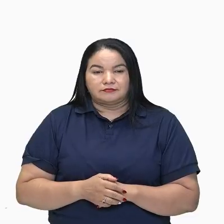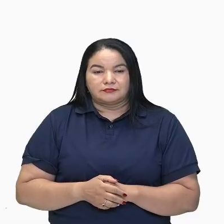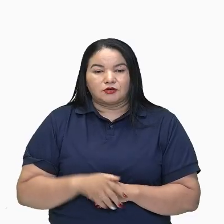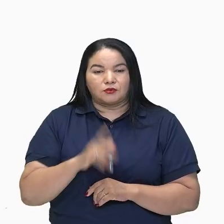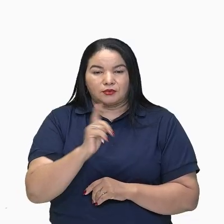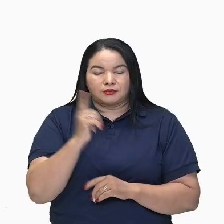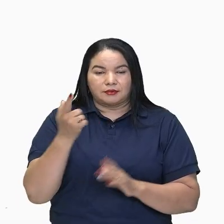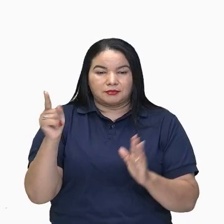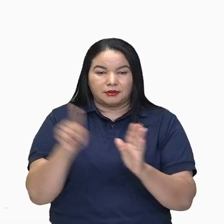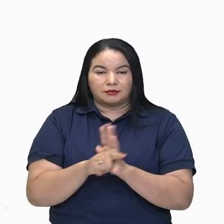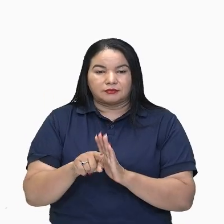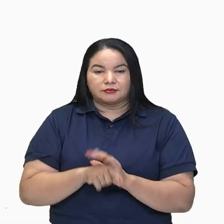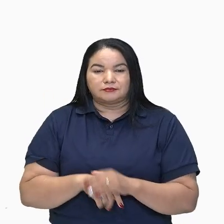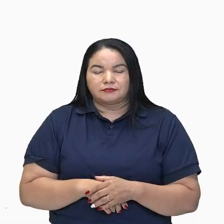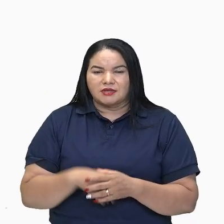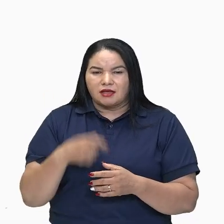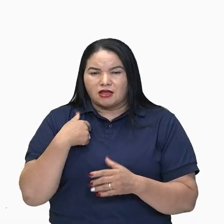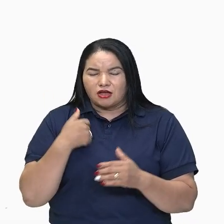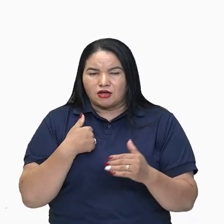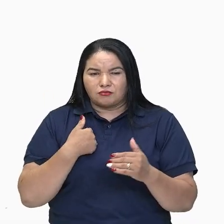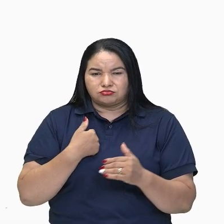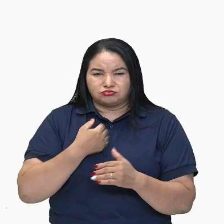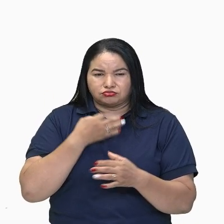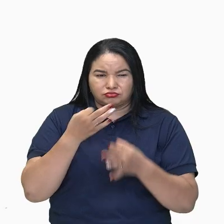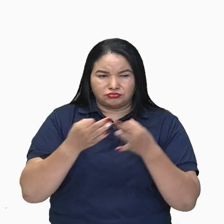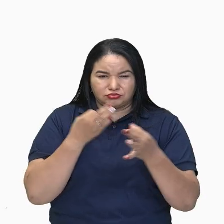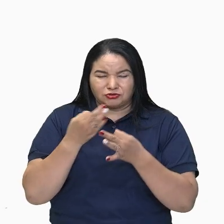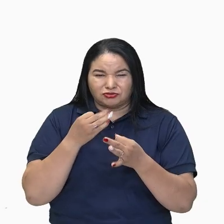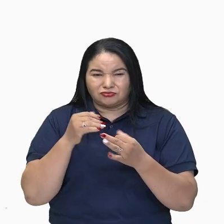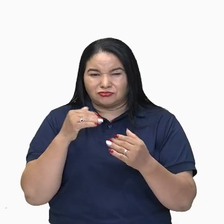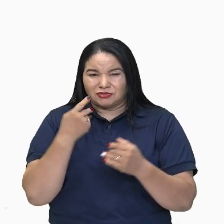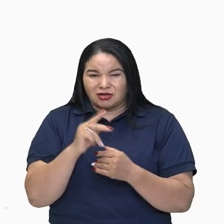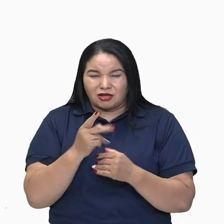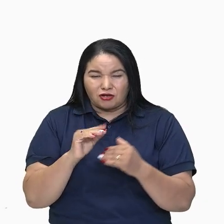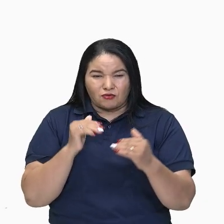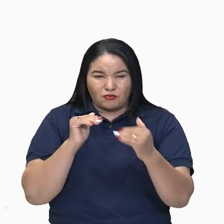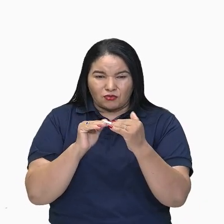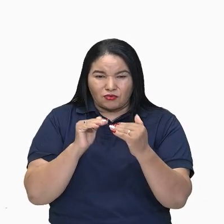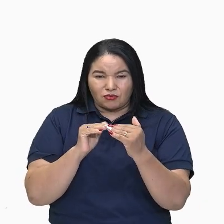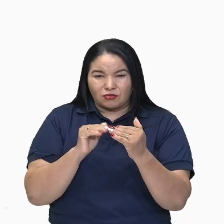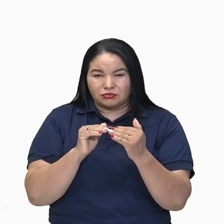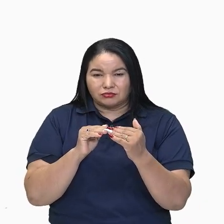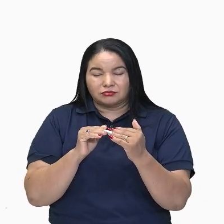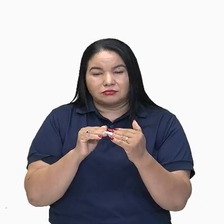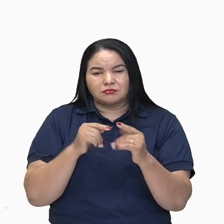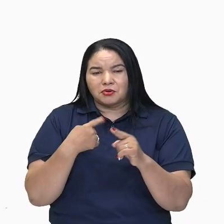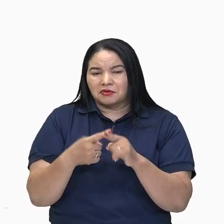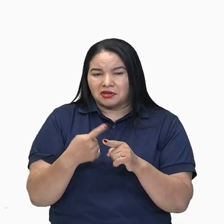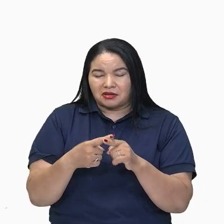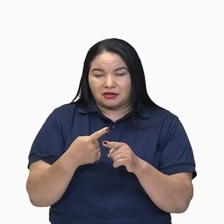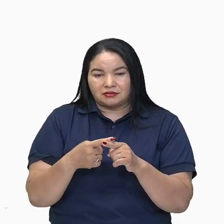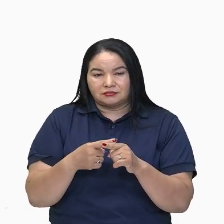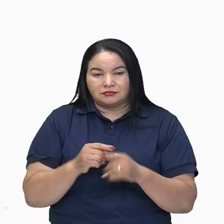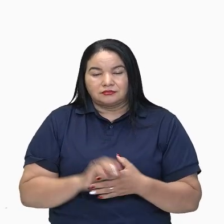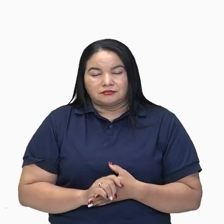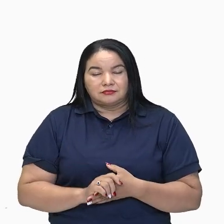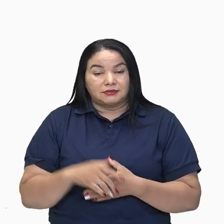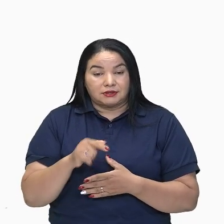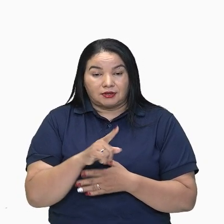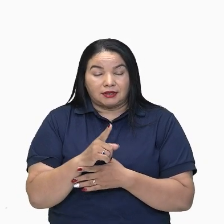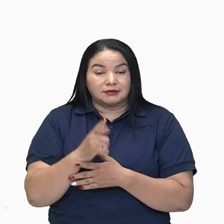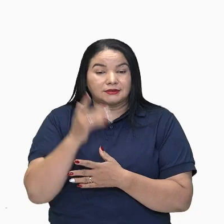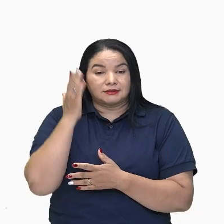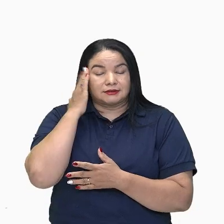pergunta, colocando aí, eu concordo com essa opinião? Por quê? Então, observe que, a partir do ponto que você identifica as